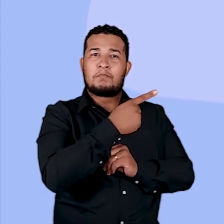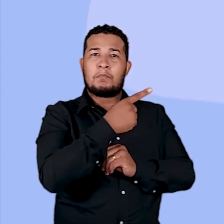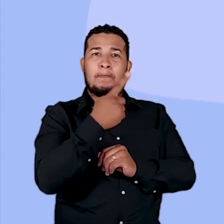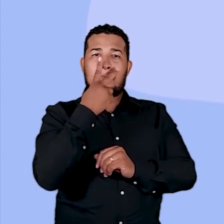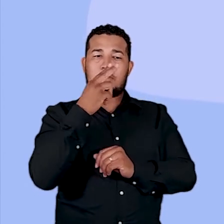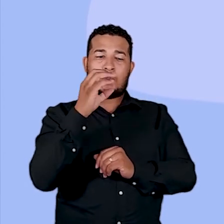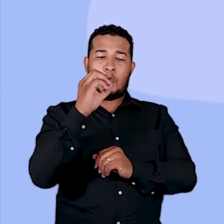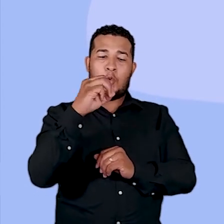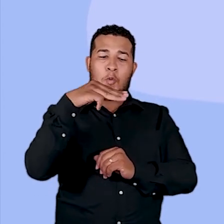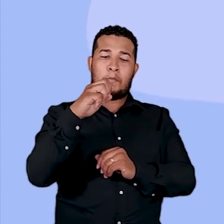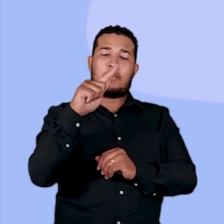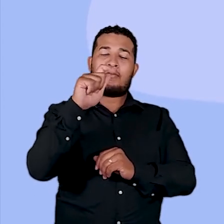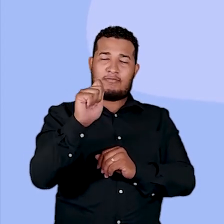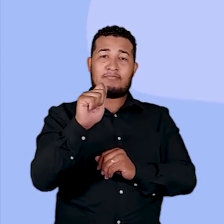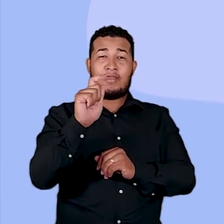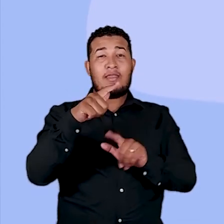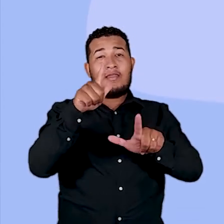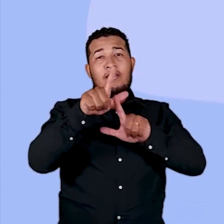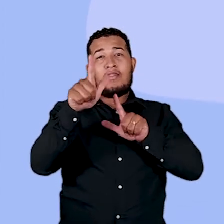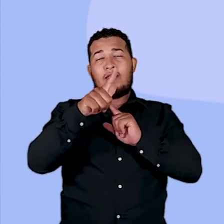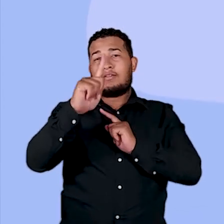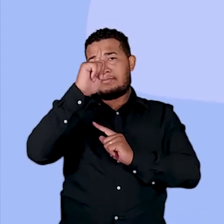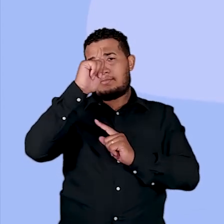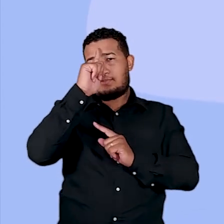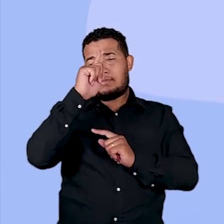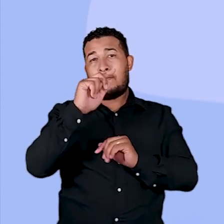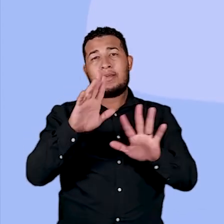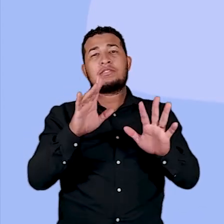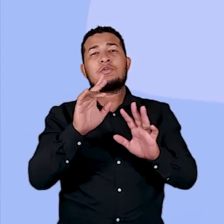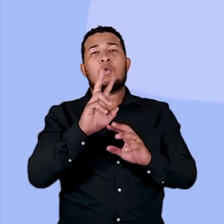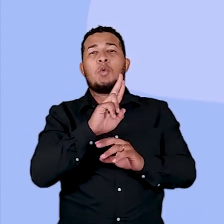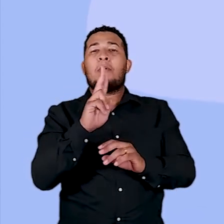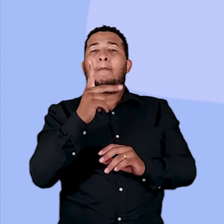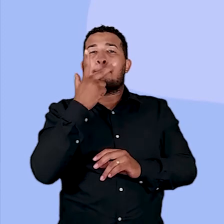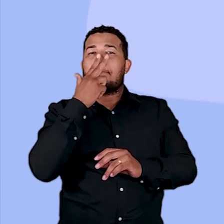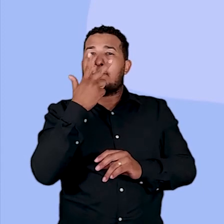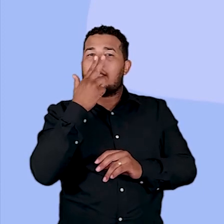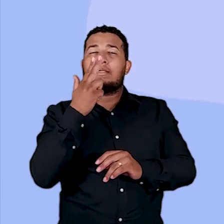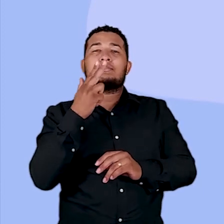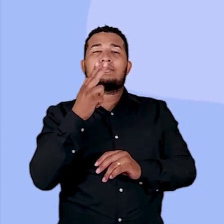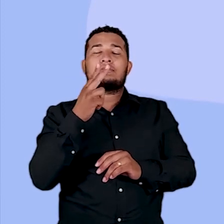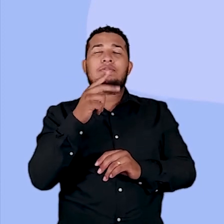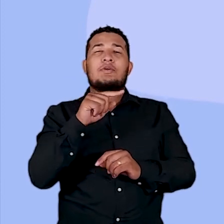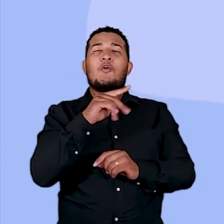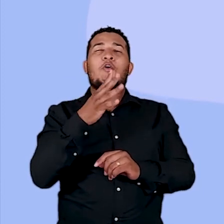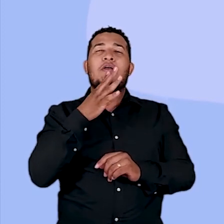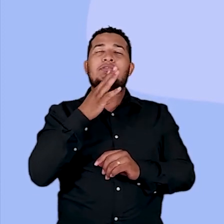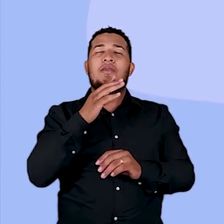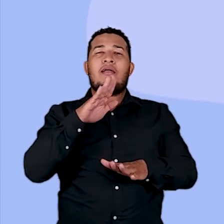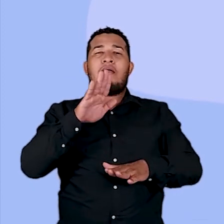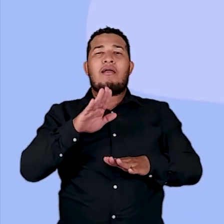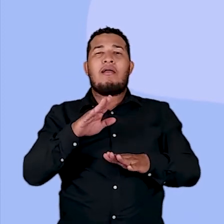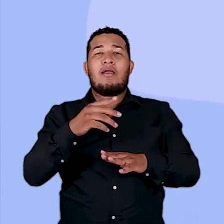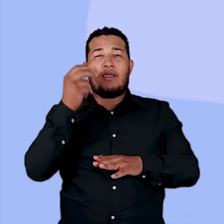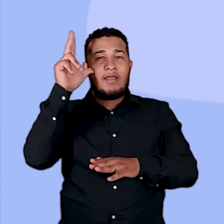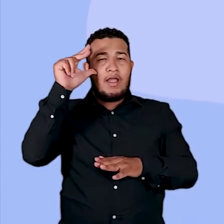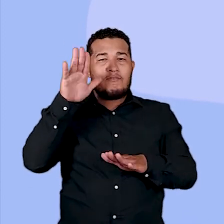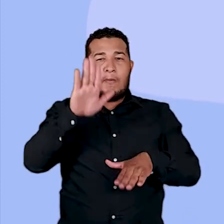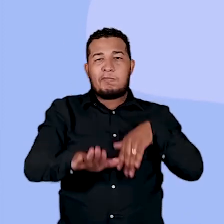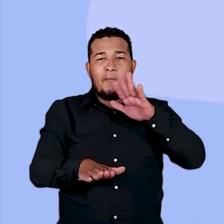de ômega maiúsculo, uma letra grega, mas que no dia a dia a gente fala que como se fosse uma ferradura de cavalo.